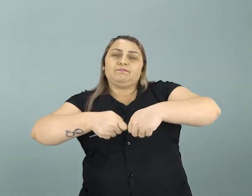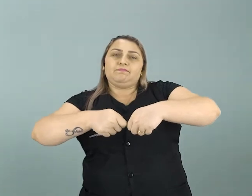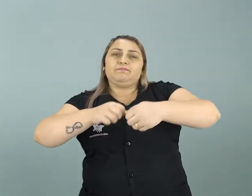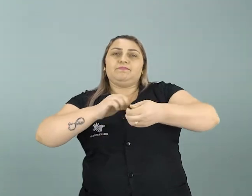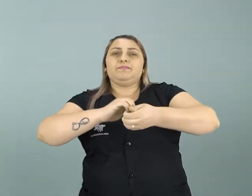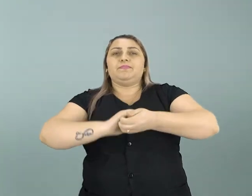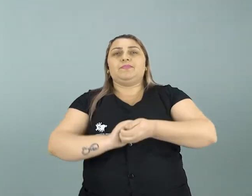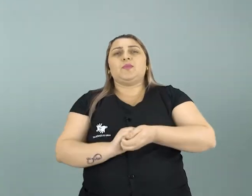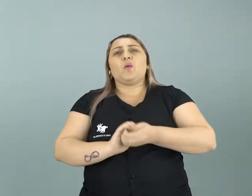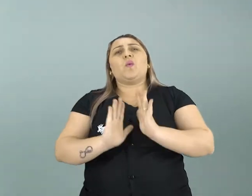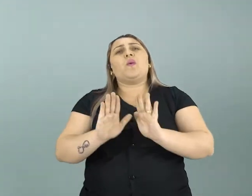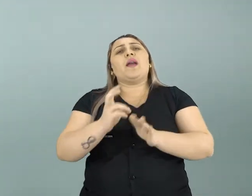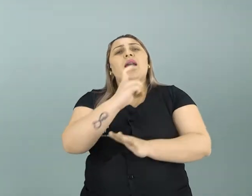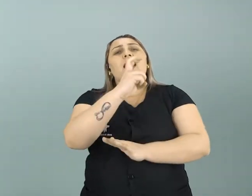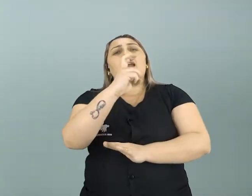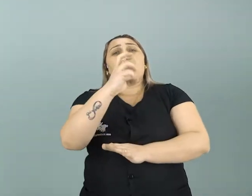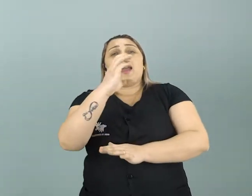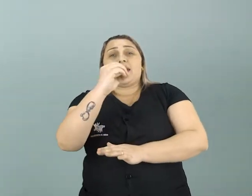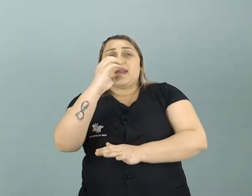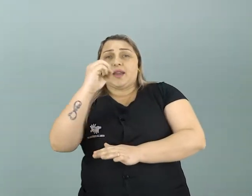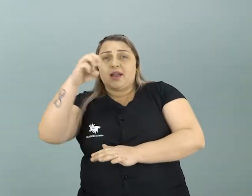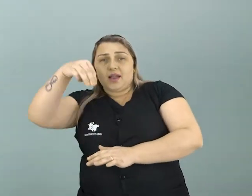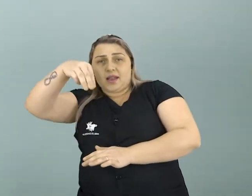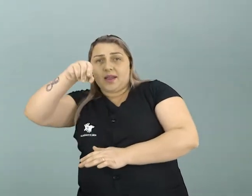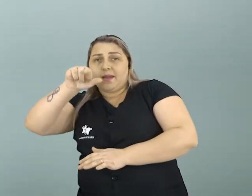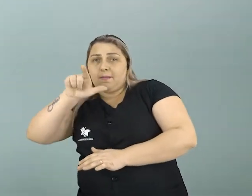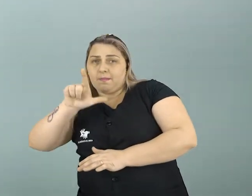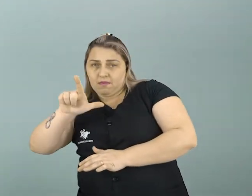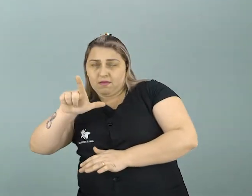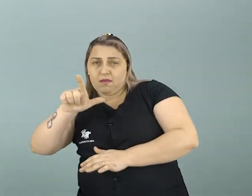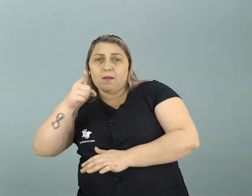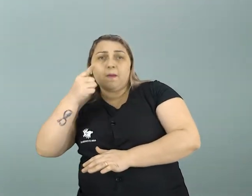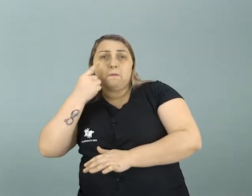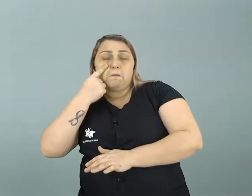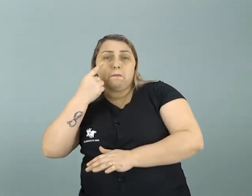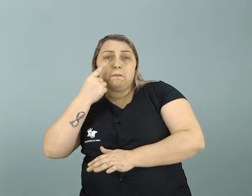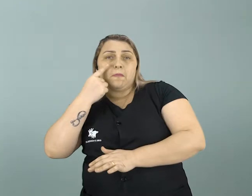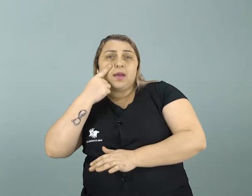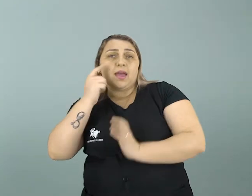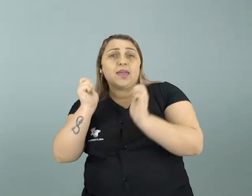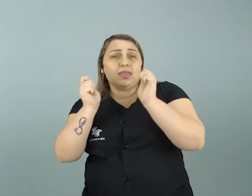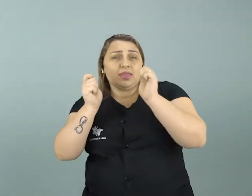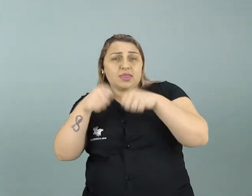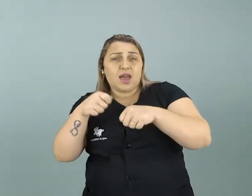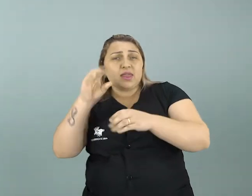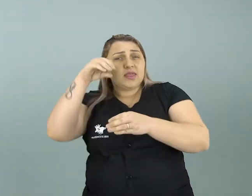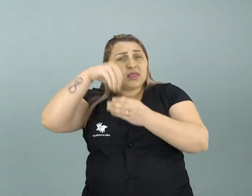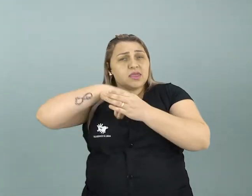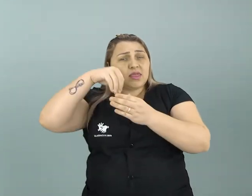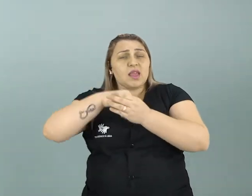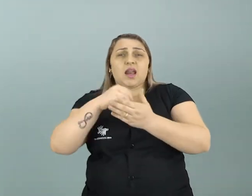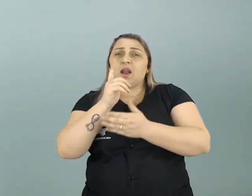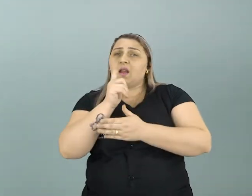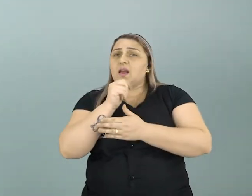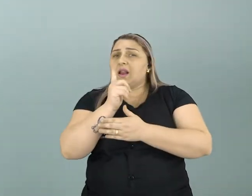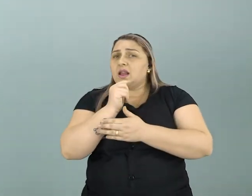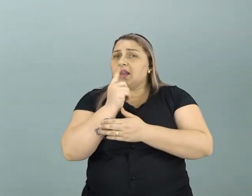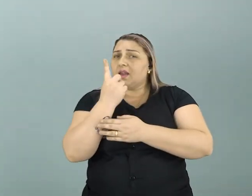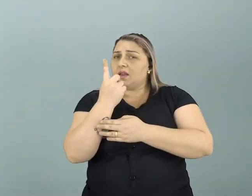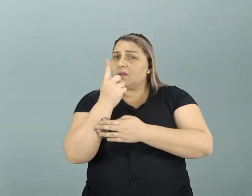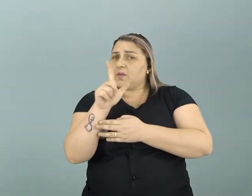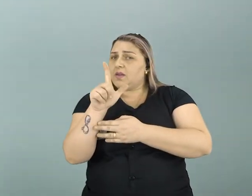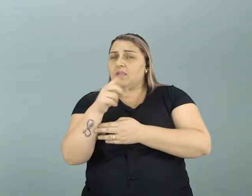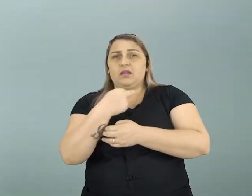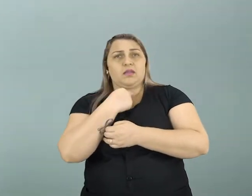dele é de 500 ml. Então, ele tem uma capacidade, eu posso colocar 1 litro